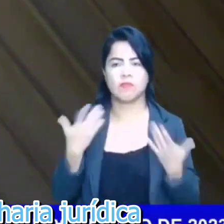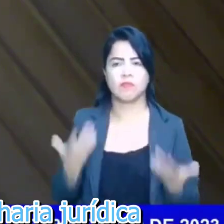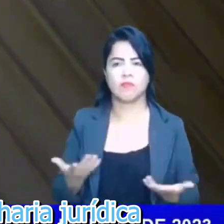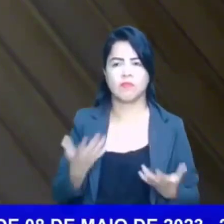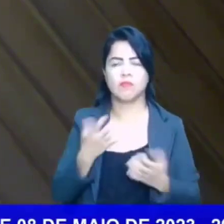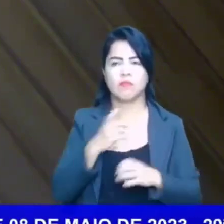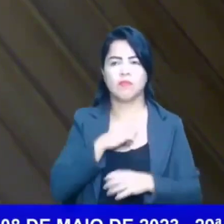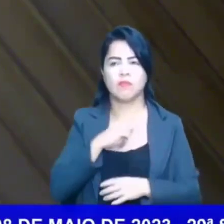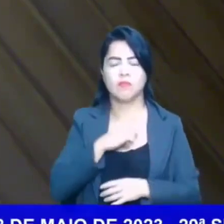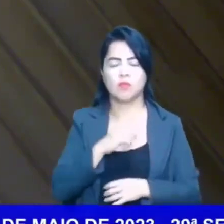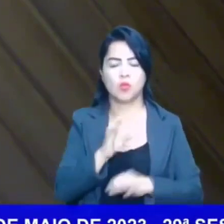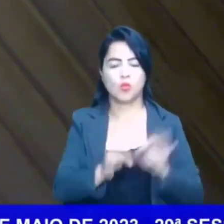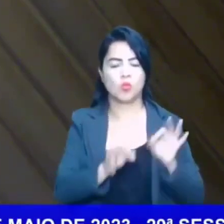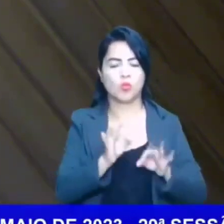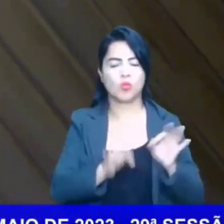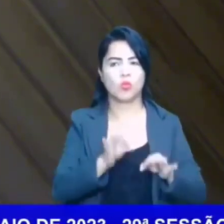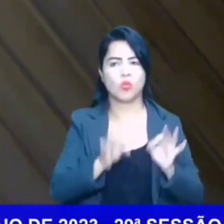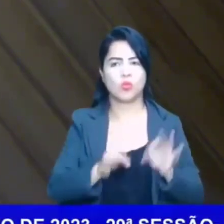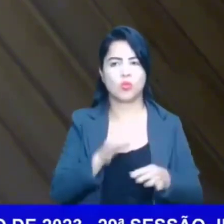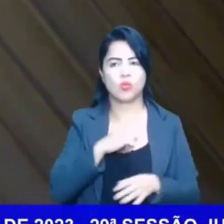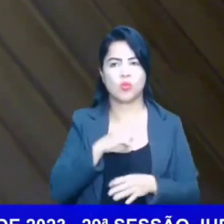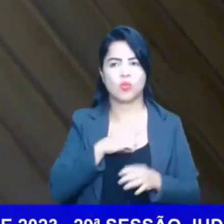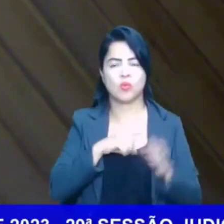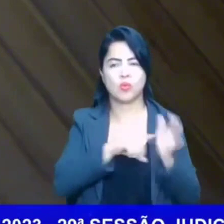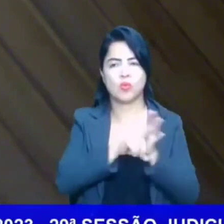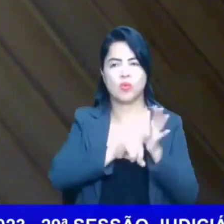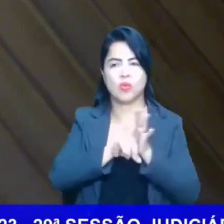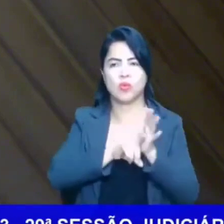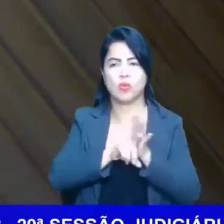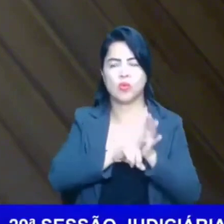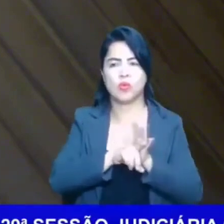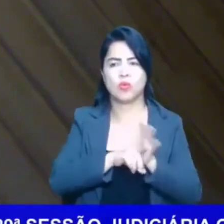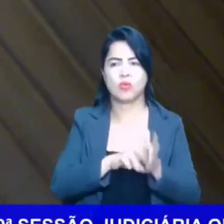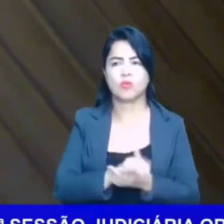engenharia jurídica criada pelos investigantes.